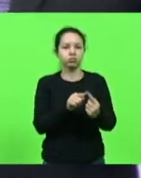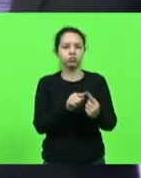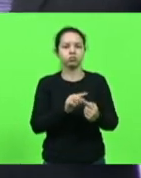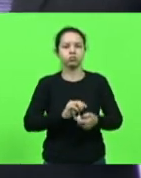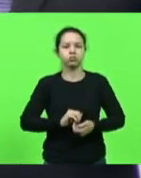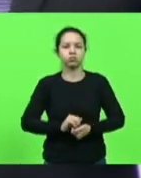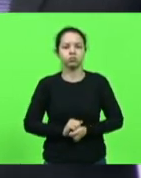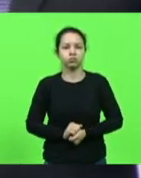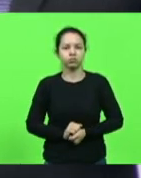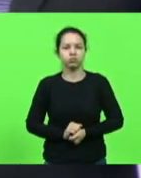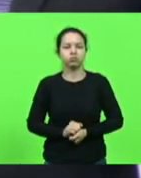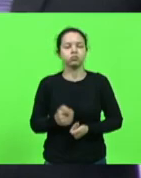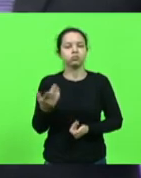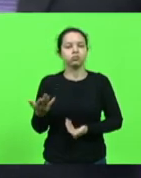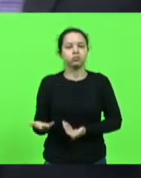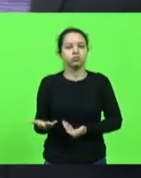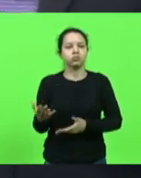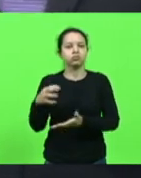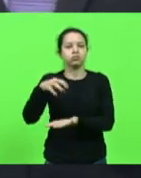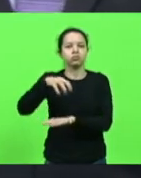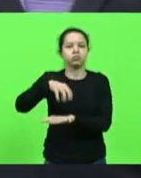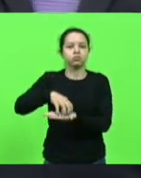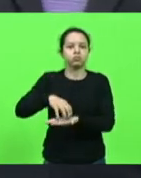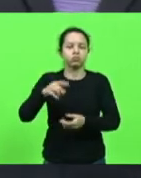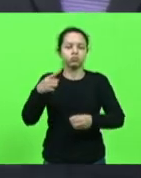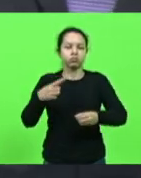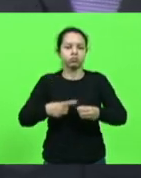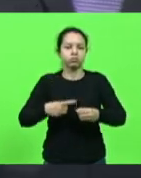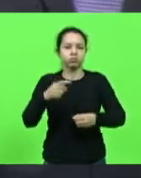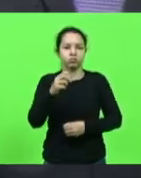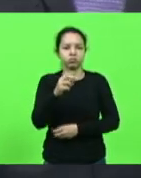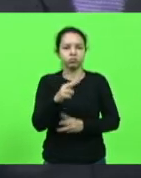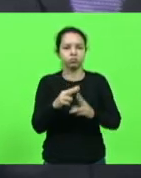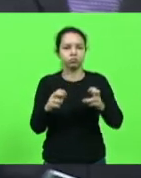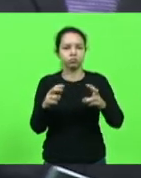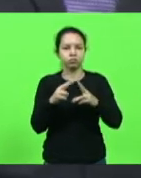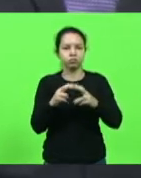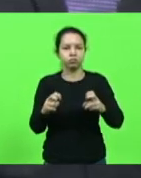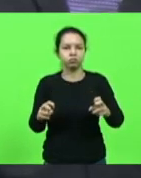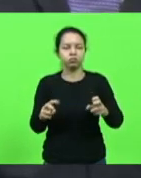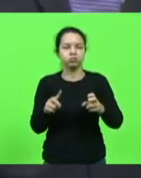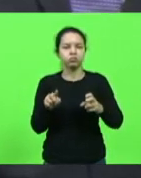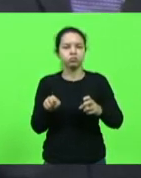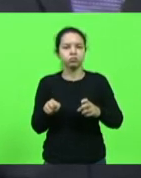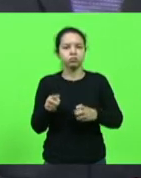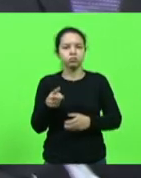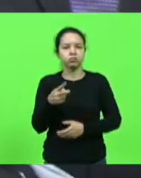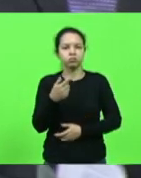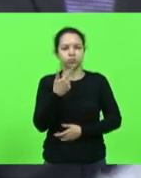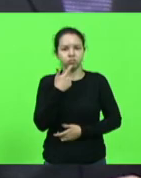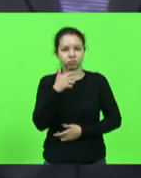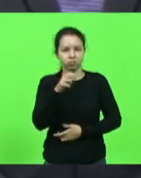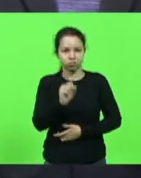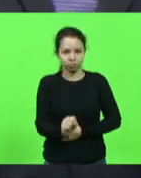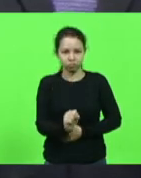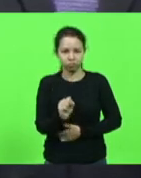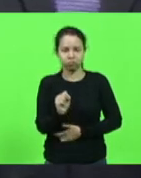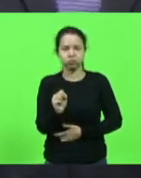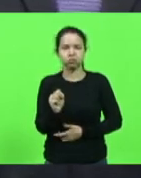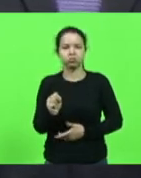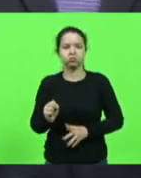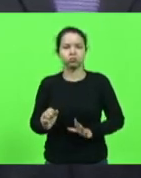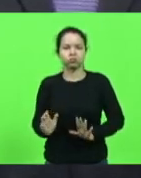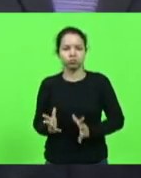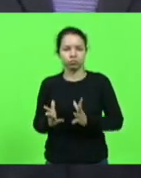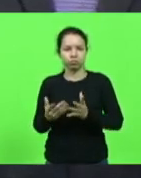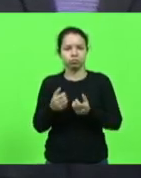centro de Florianópolis, foi e continua sendo o cultivo da língua vernácula, a promoção e divulgação